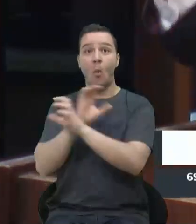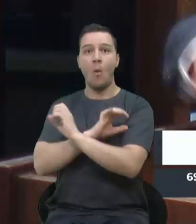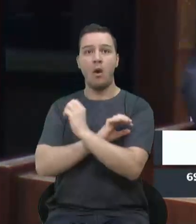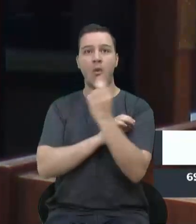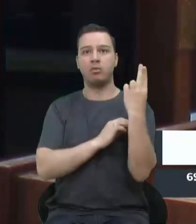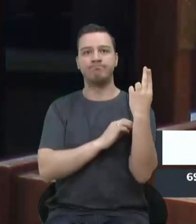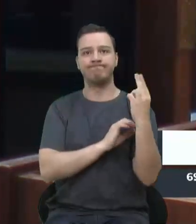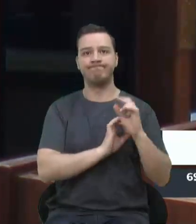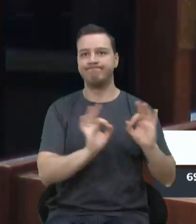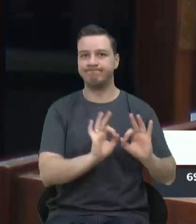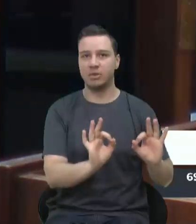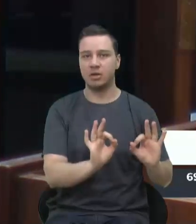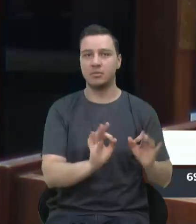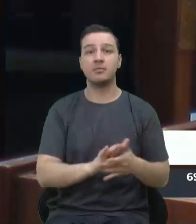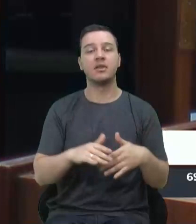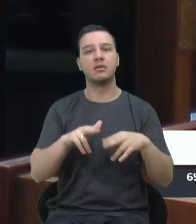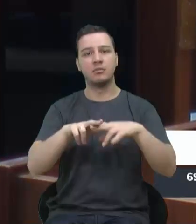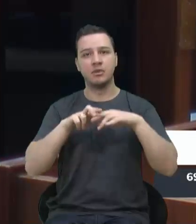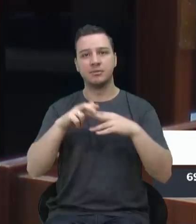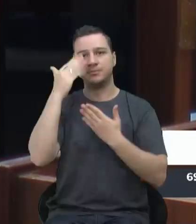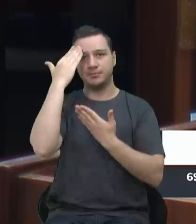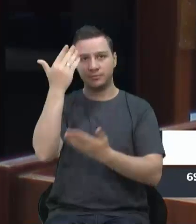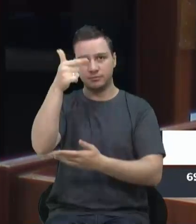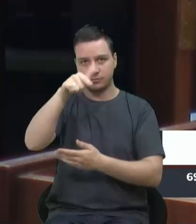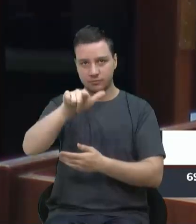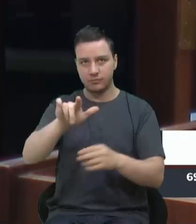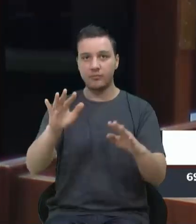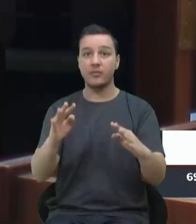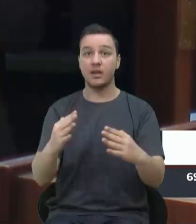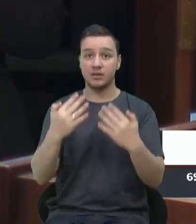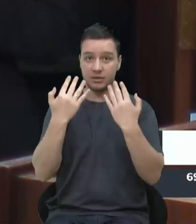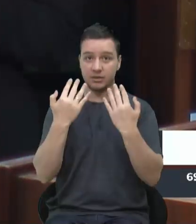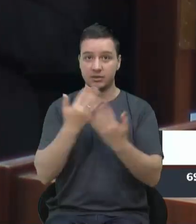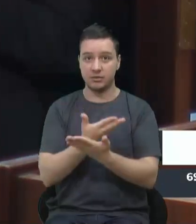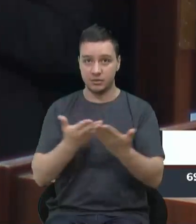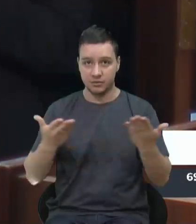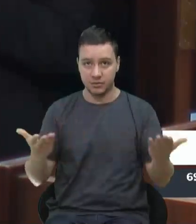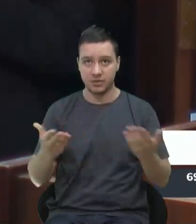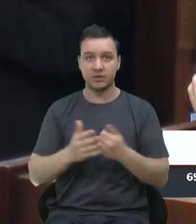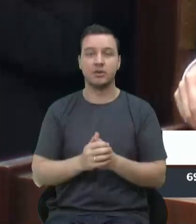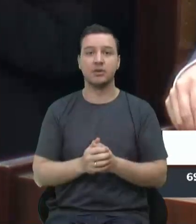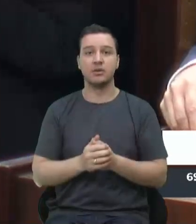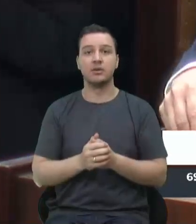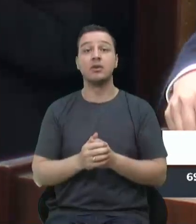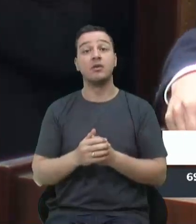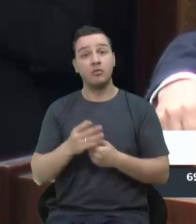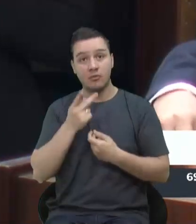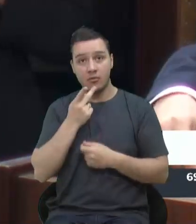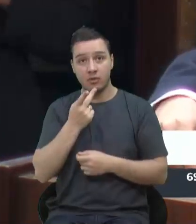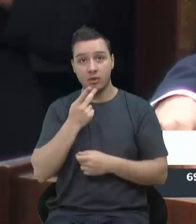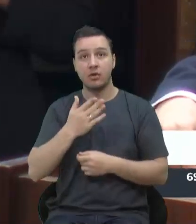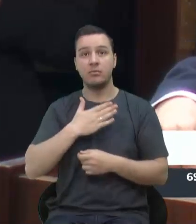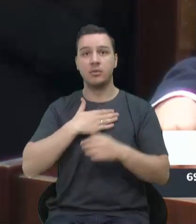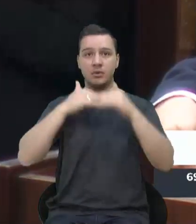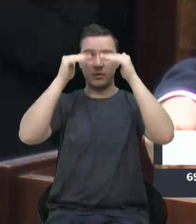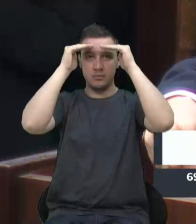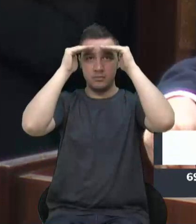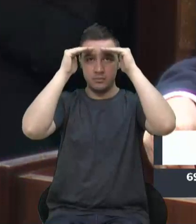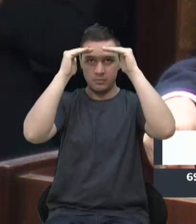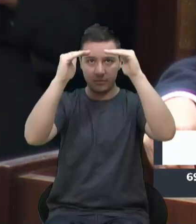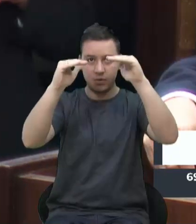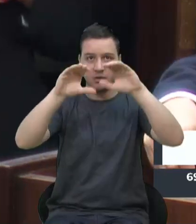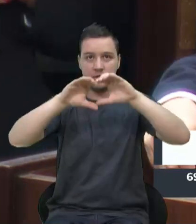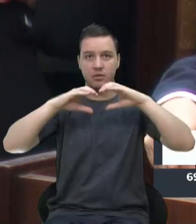eu agradeço mais uma vez a atenção das senhoras e dos senhores, expresso uma vez mais o meu respeito à comunidade de Caxias do Sul,